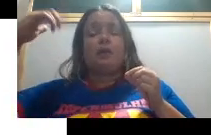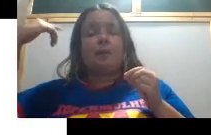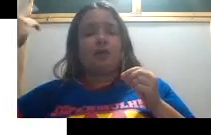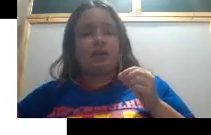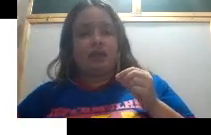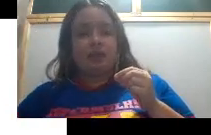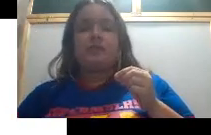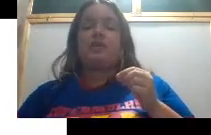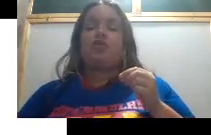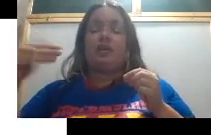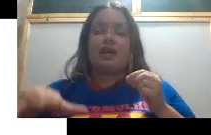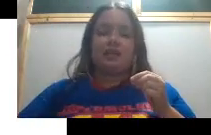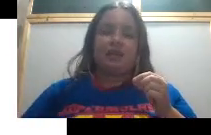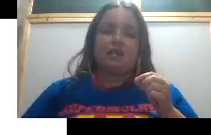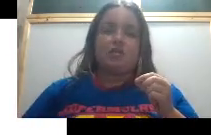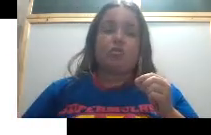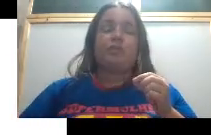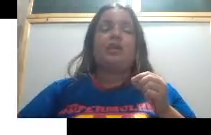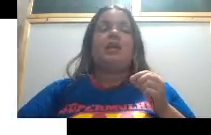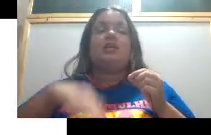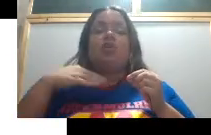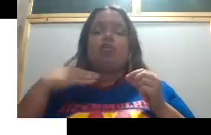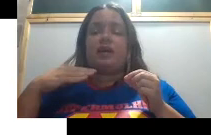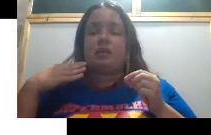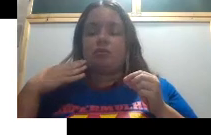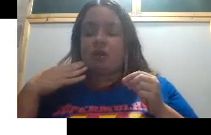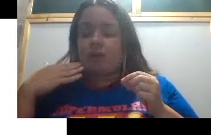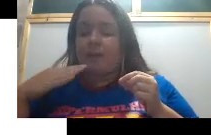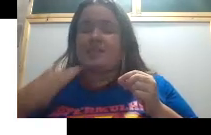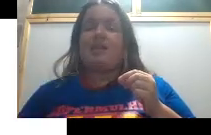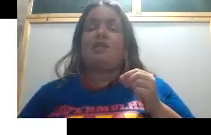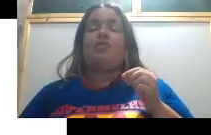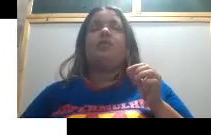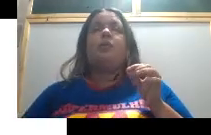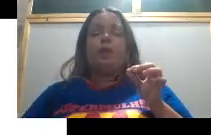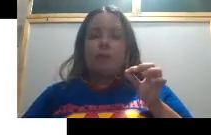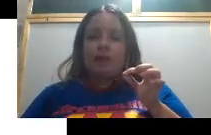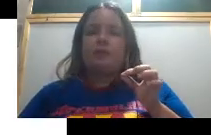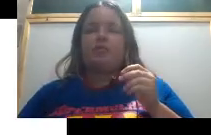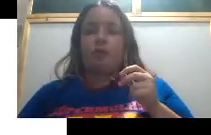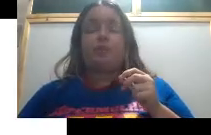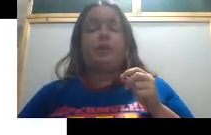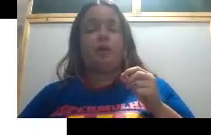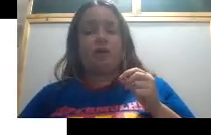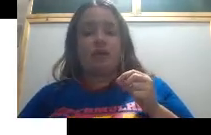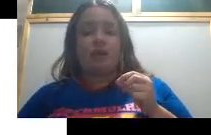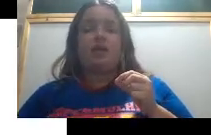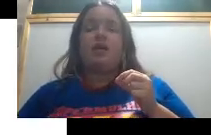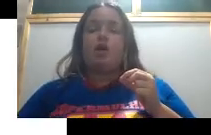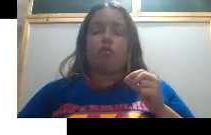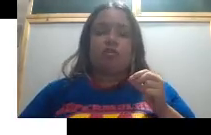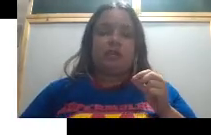mas para poder chegar até isso nós falamos na aula passada que foi um problema viu